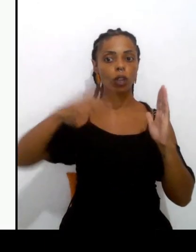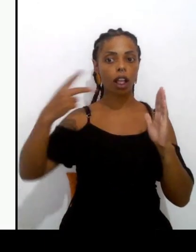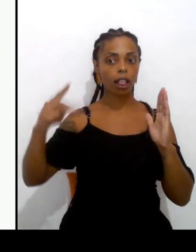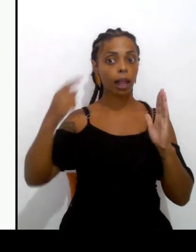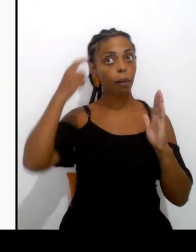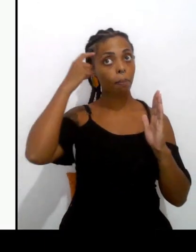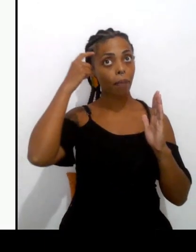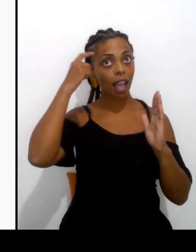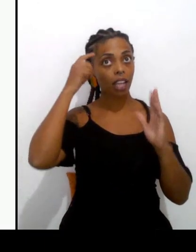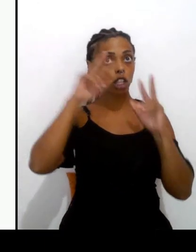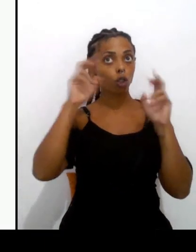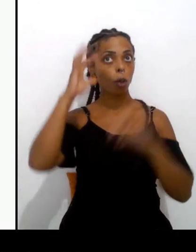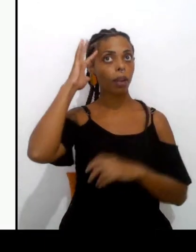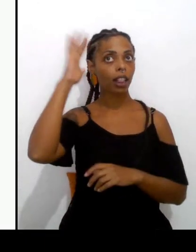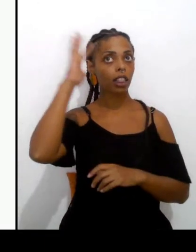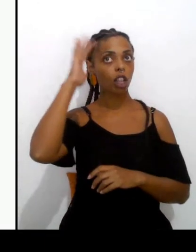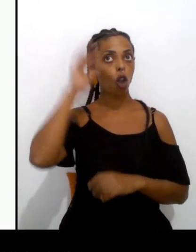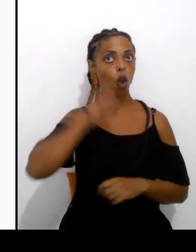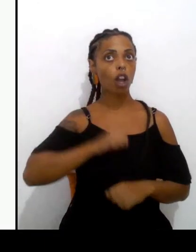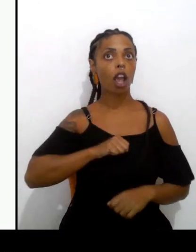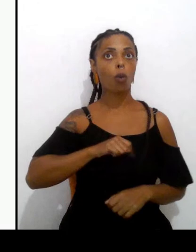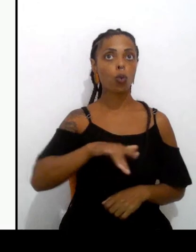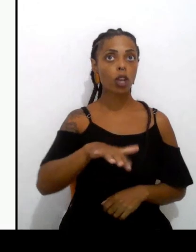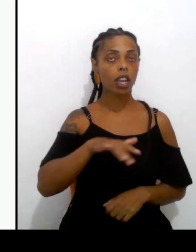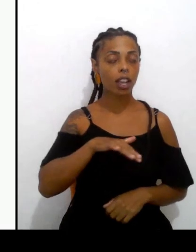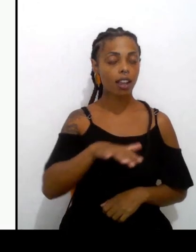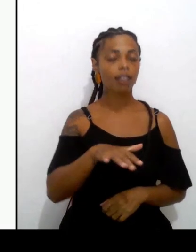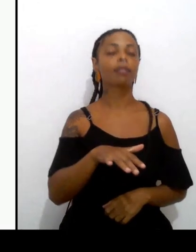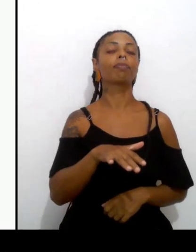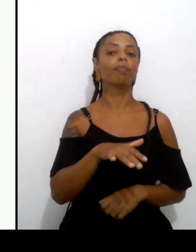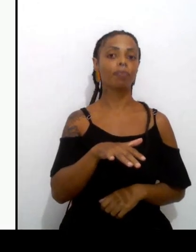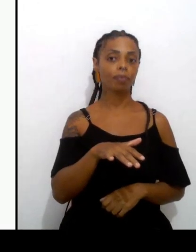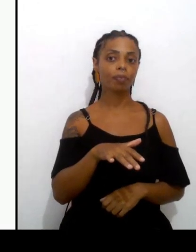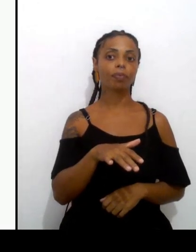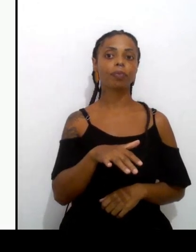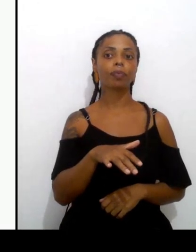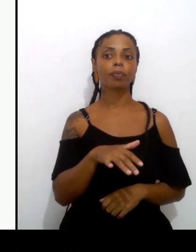Clear informada pelo trabalho por exemplo